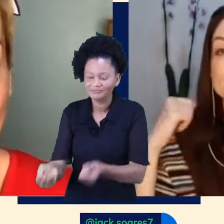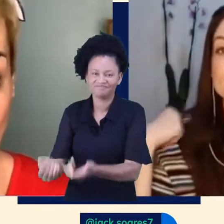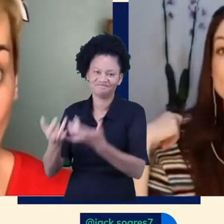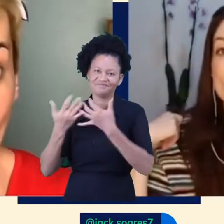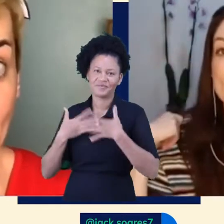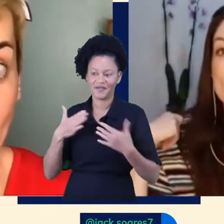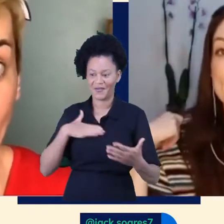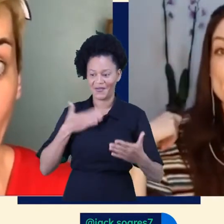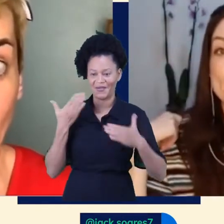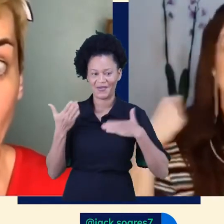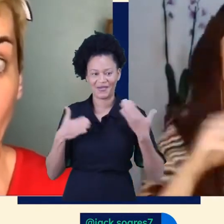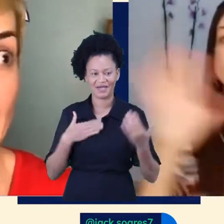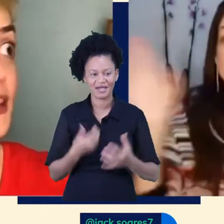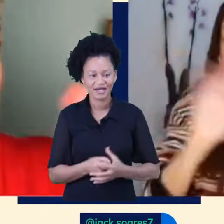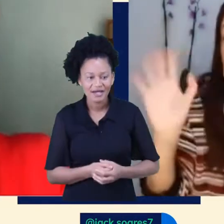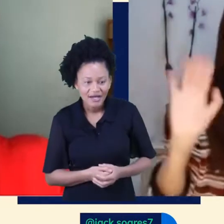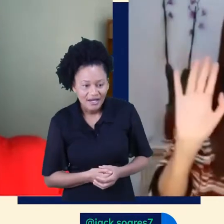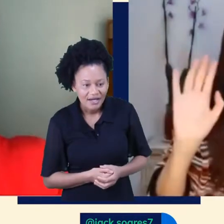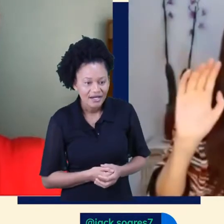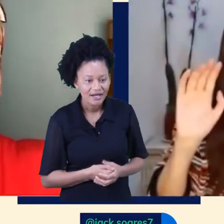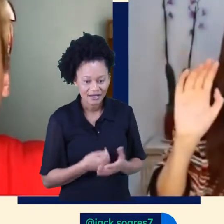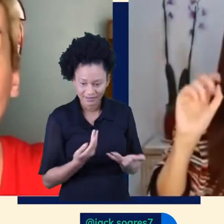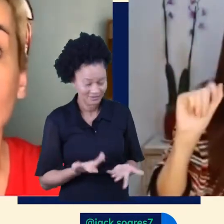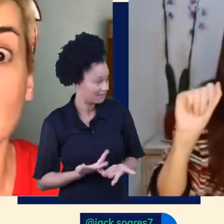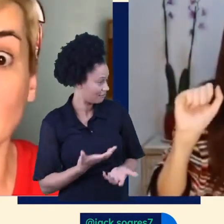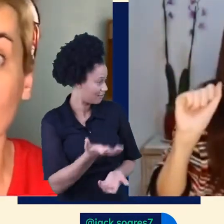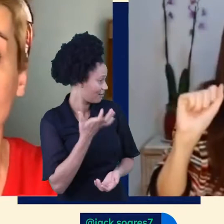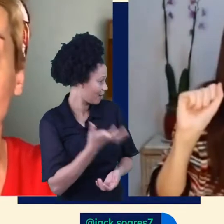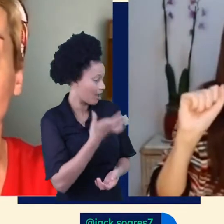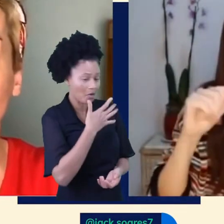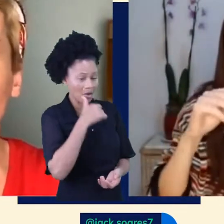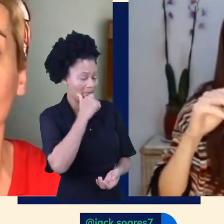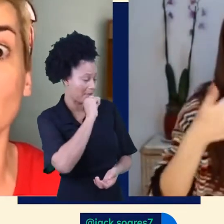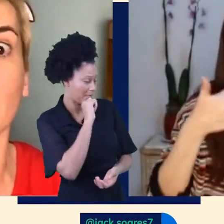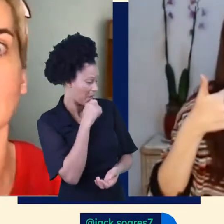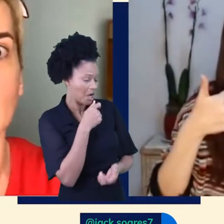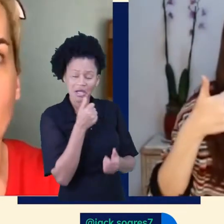ser a mãe, tudo bem também, né? Ele admira tudo bem, exatamente. Ele